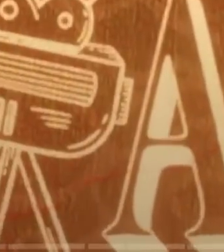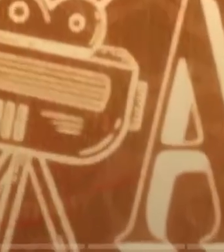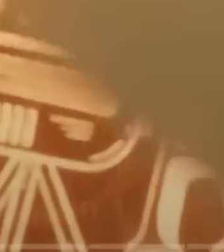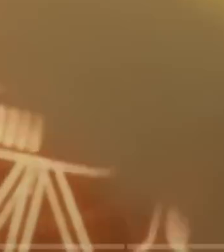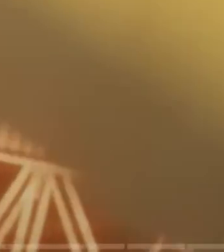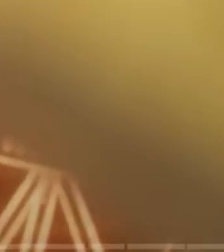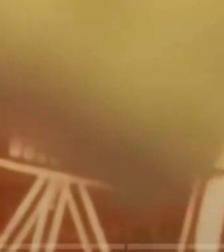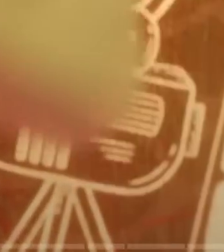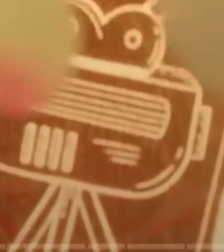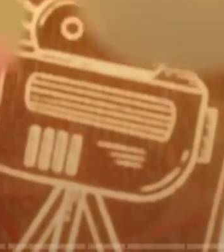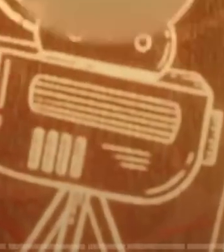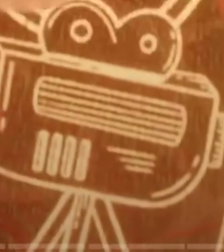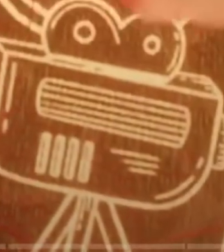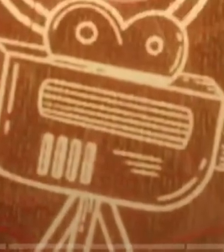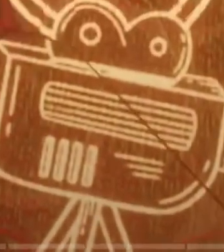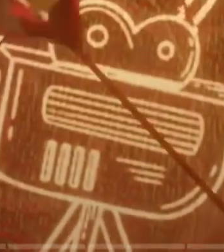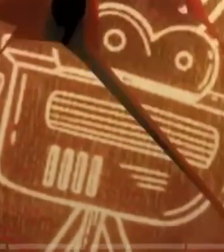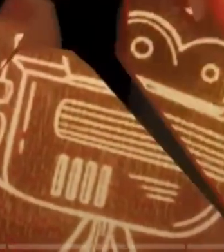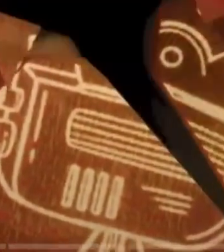Caraca